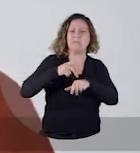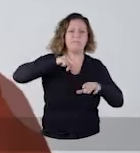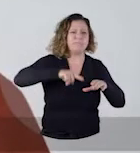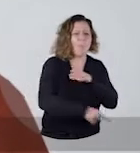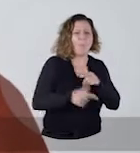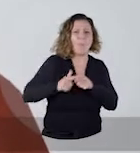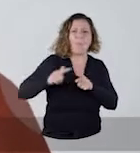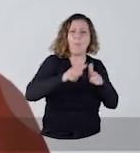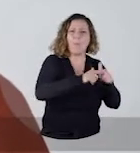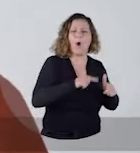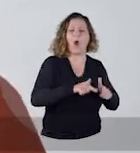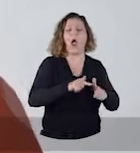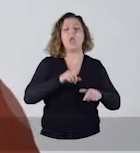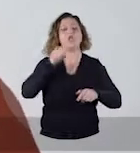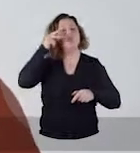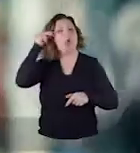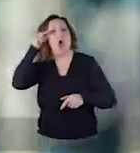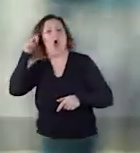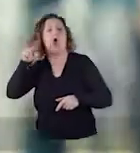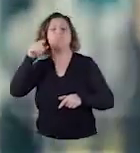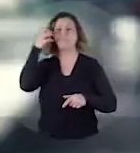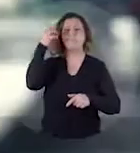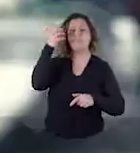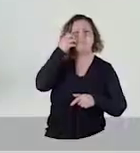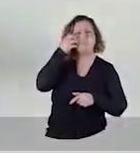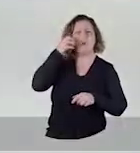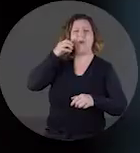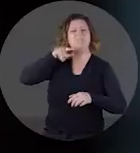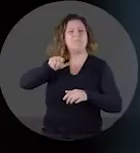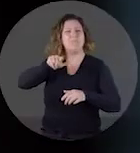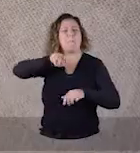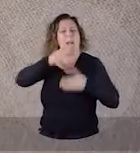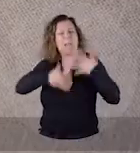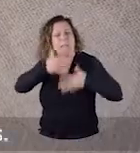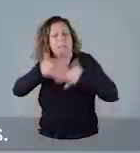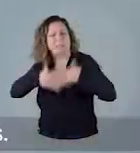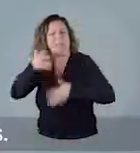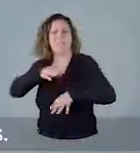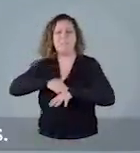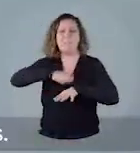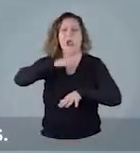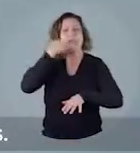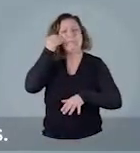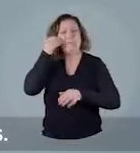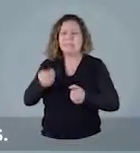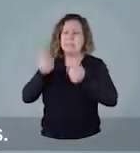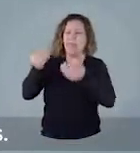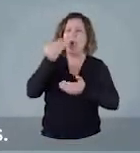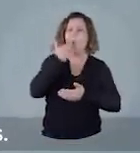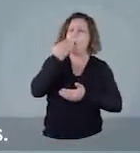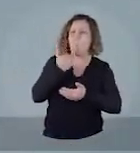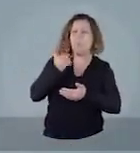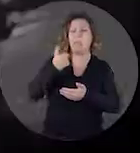Com Dória e Bruno, São Paulo andou para trás. Eles cortaram o bilhete único, o leve leite. Tentaram até dar ração humana para